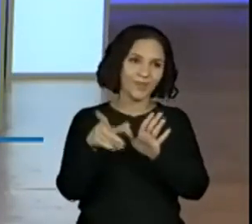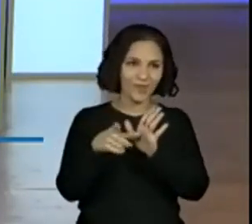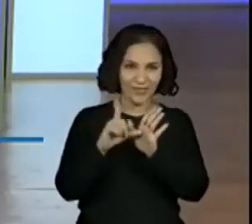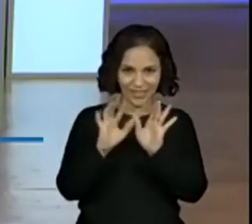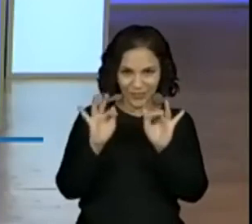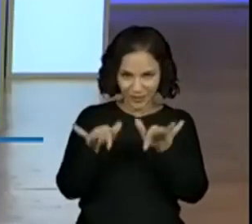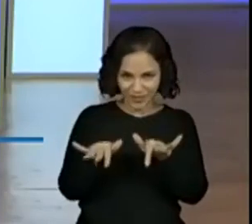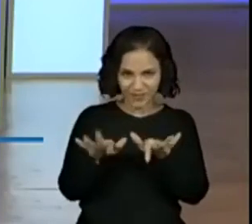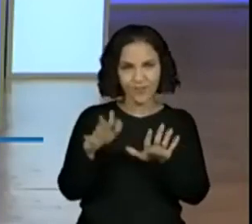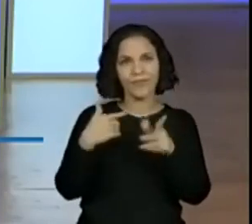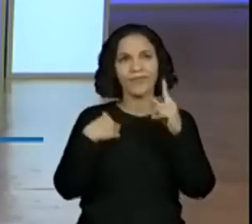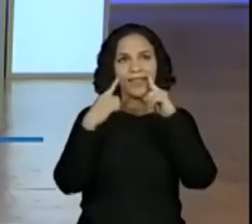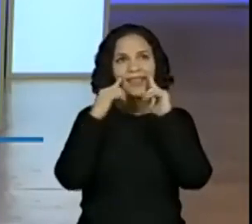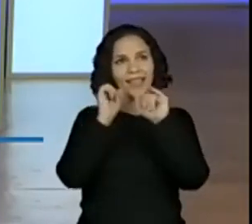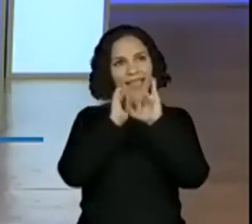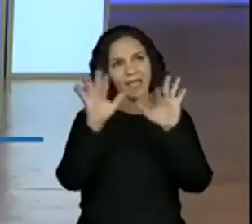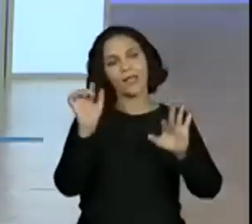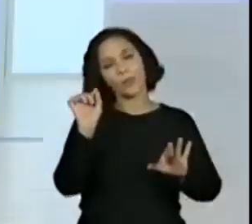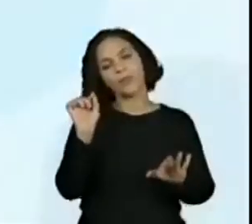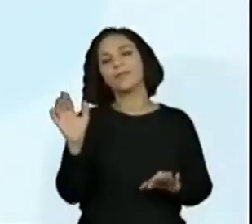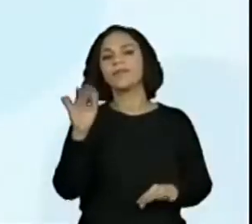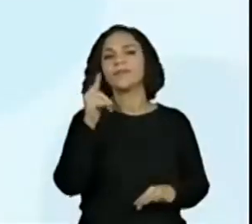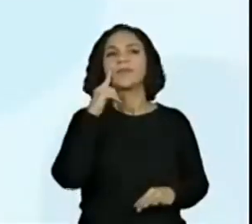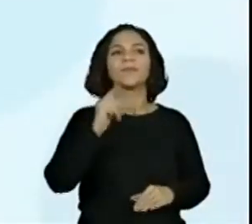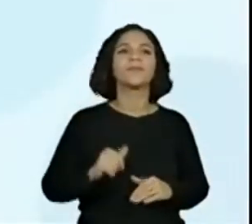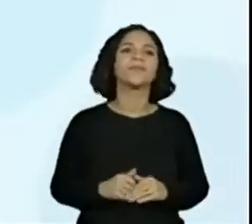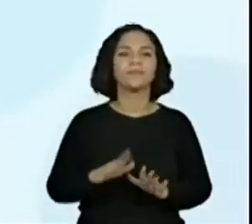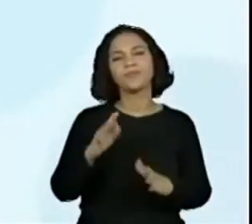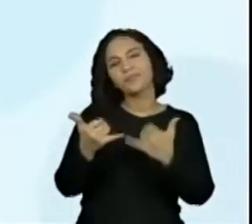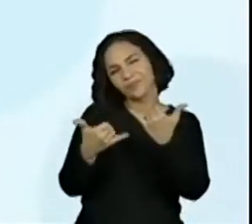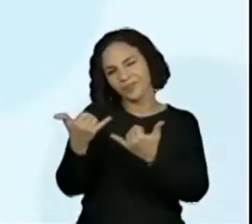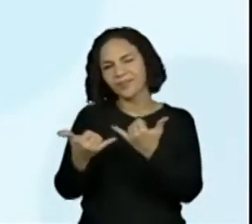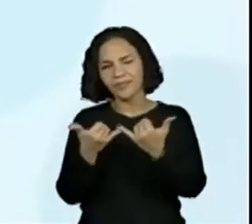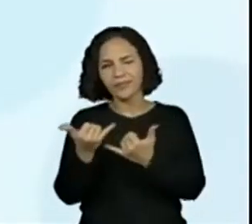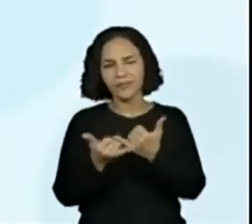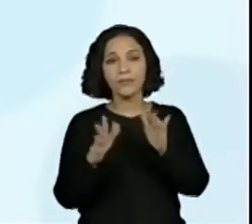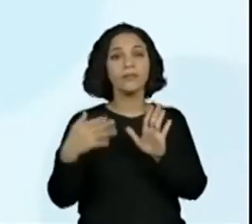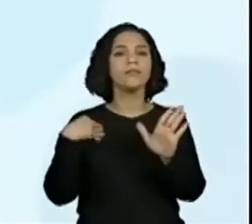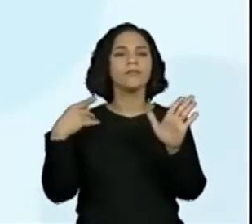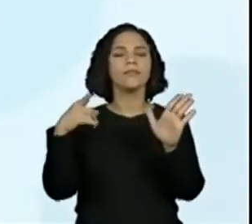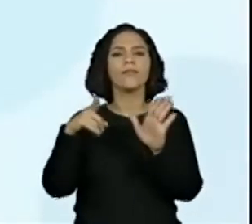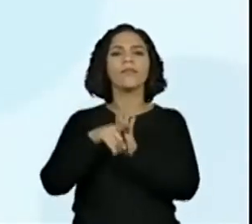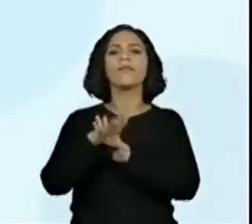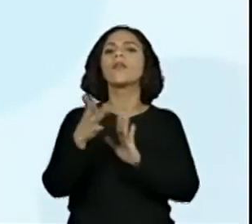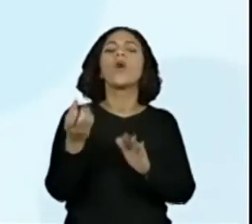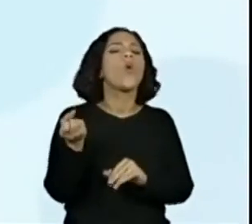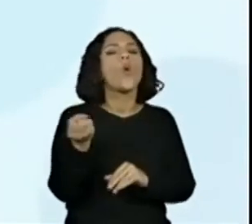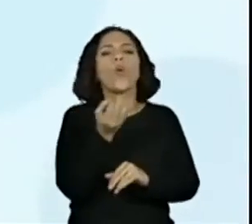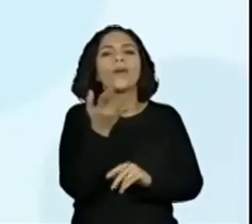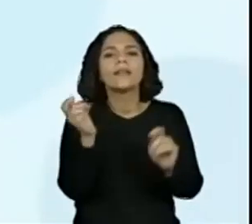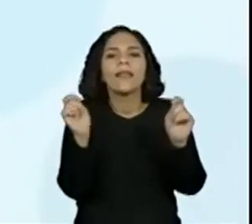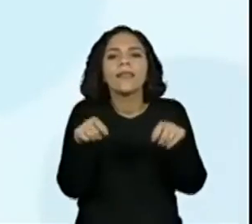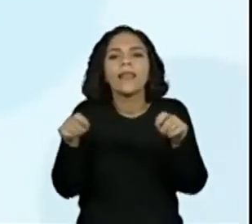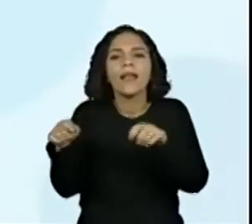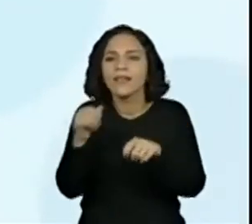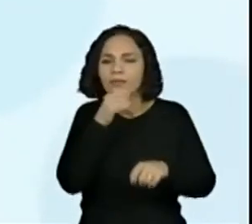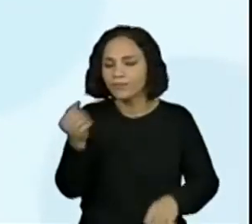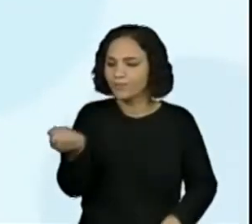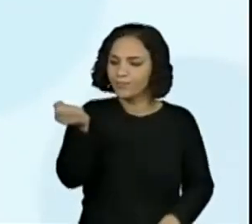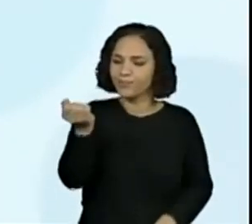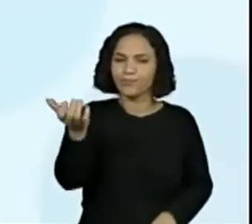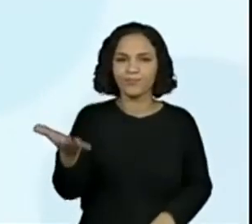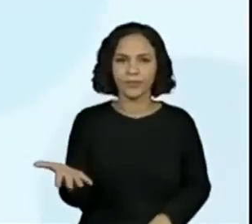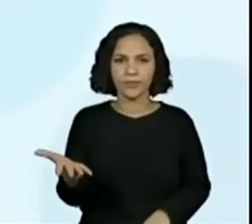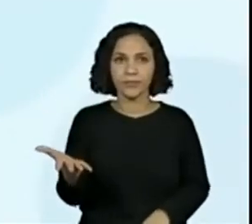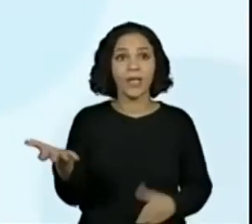gente terminar deixa só esclarecer uma coisinha rapidinho vamos lá brincadeira da parte quantas possibilidades temos em lançamento de dados